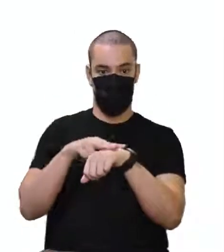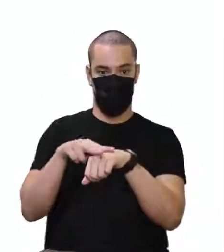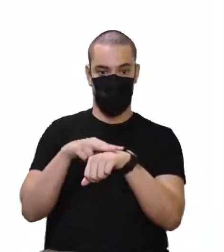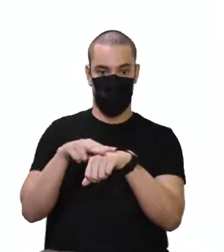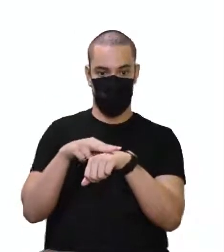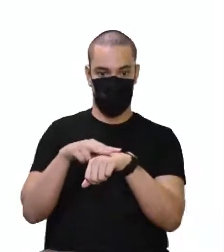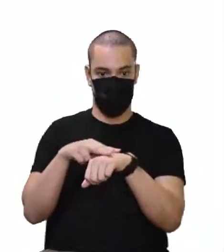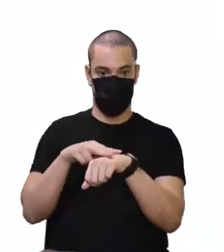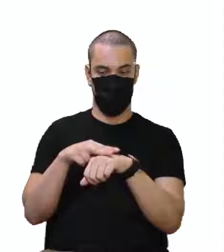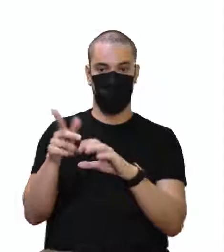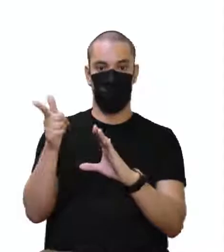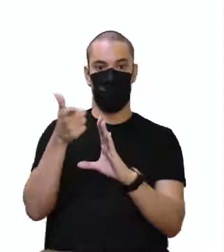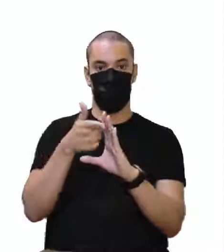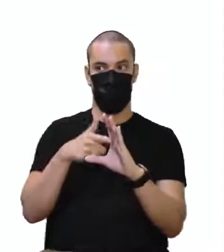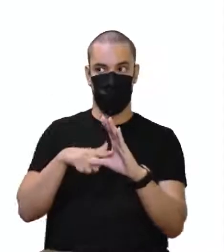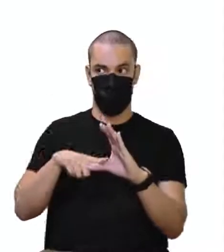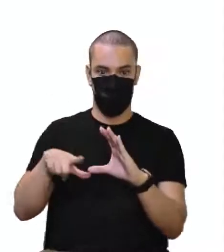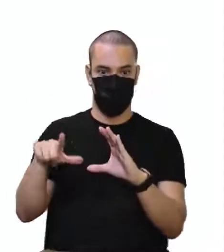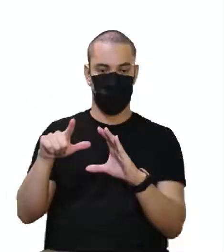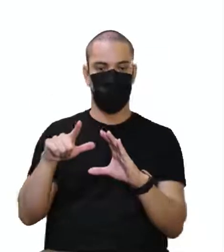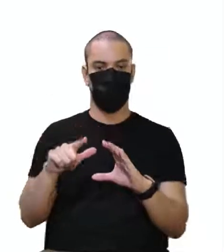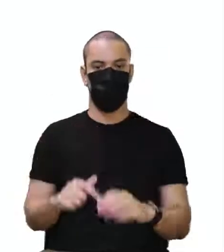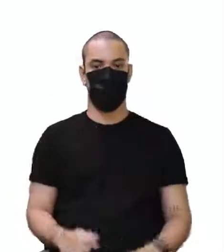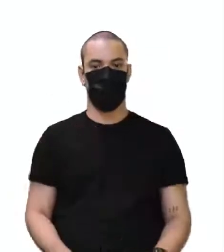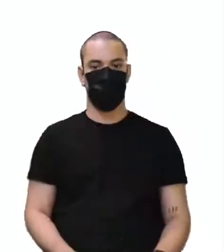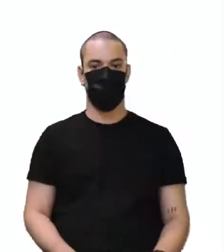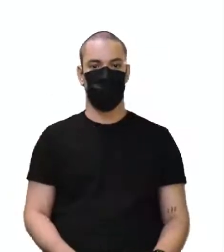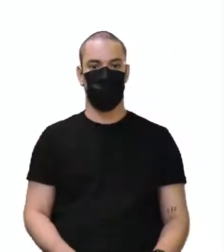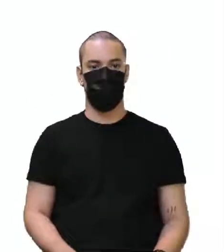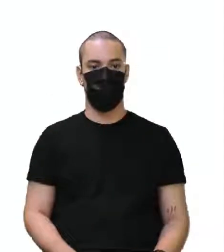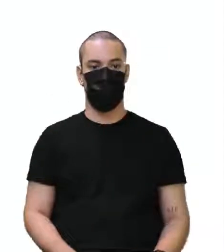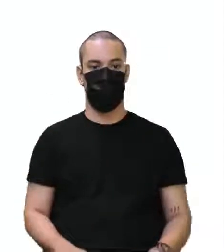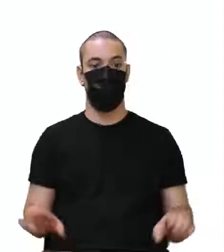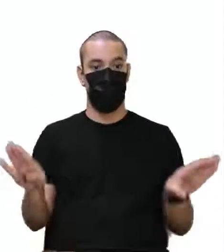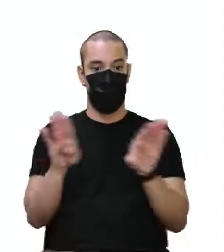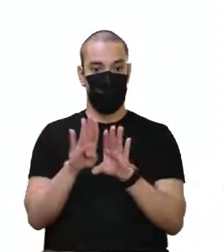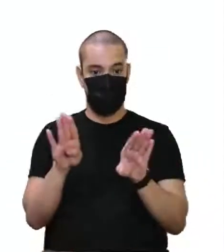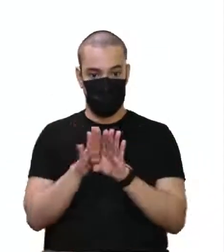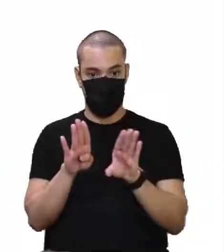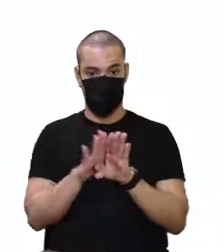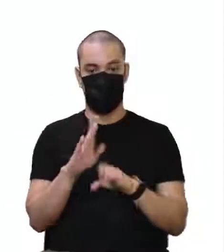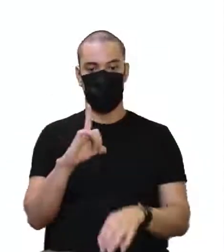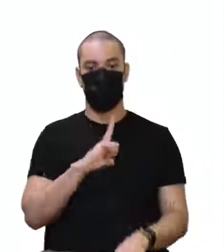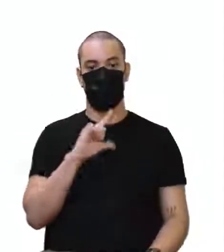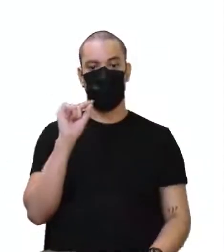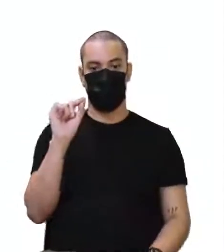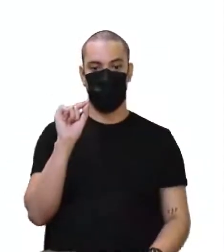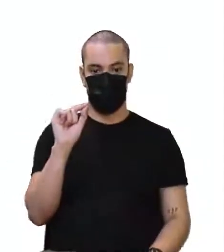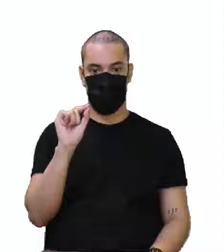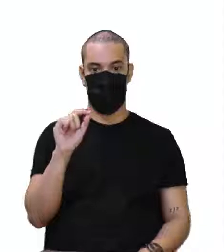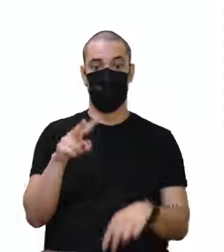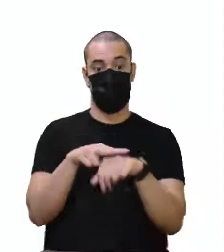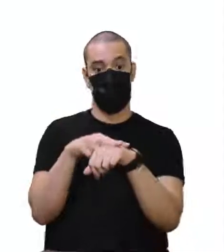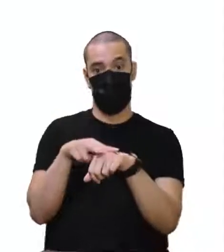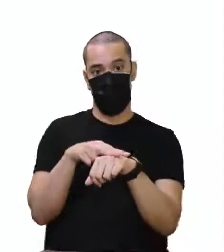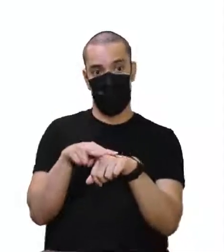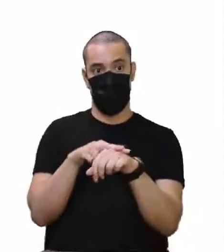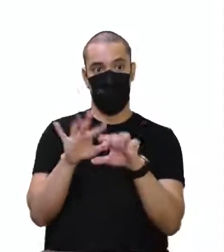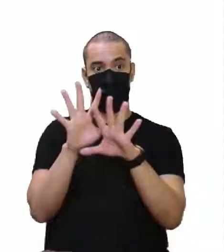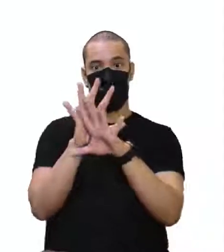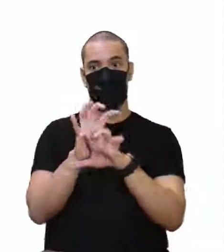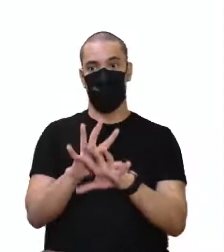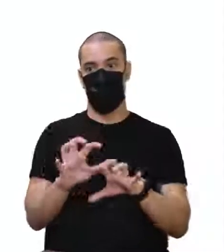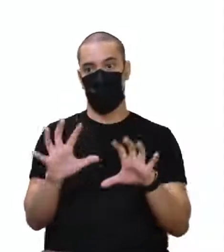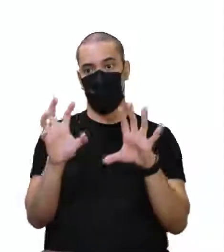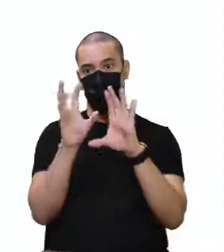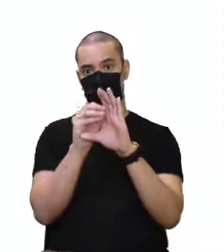frisando ali, prof, verdes e lisas, e você pode ter as sementes também da cor verde,